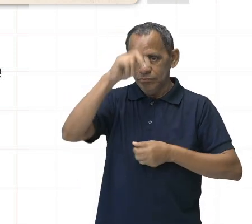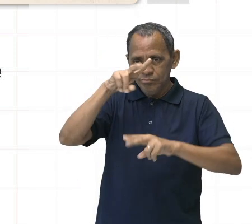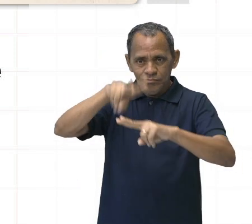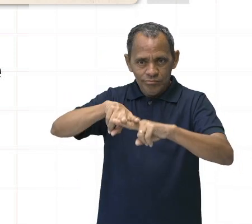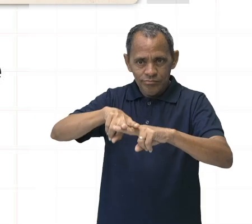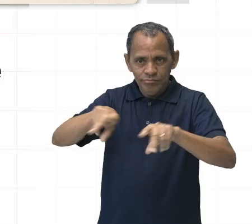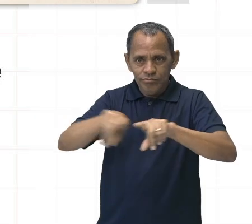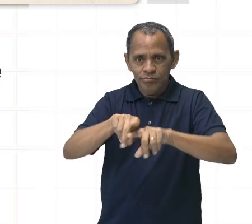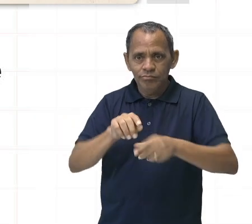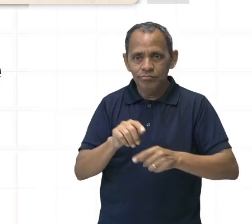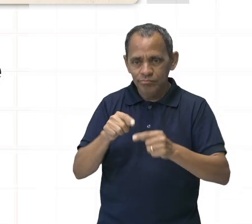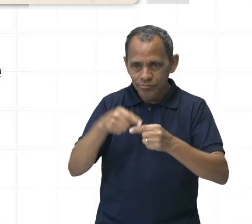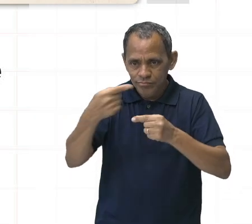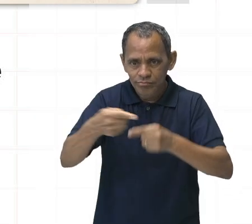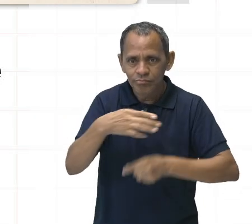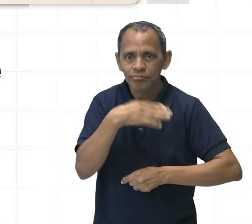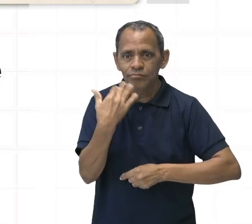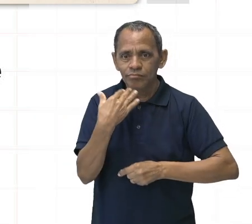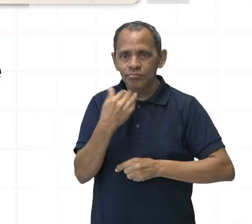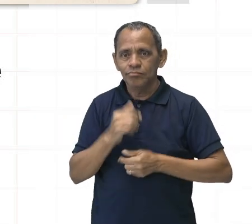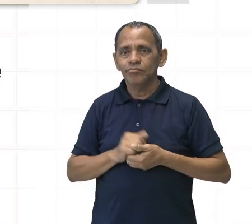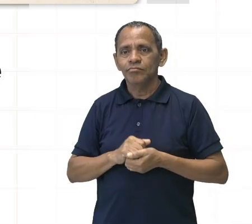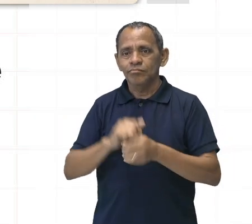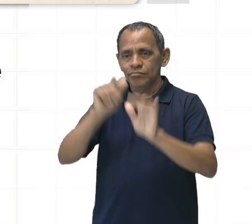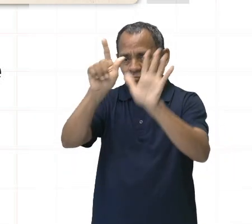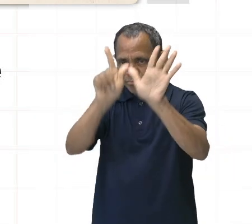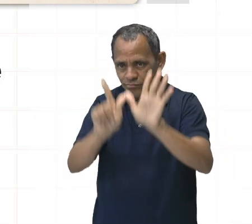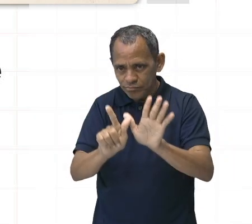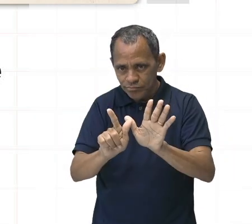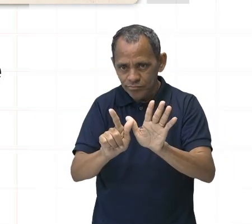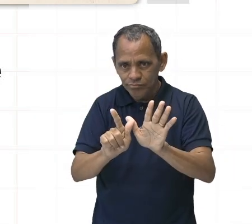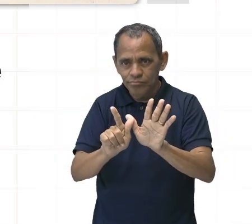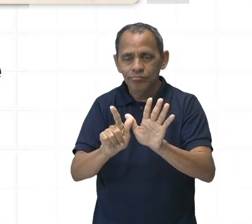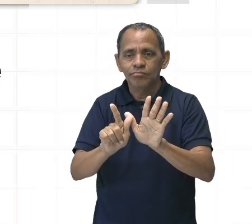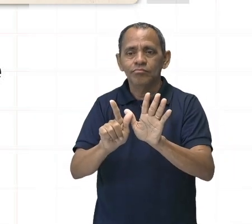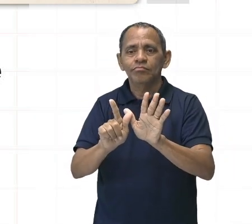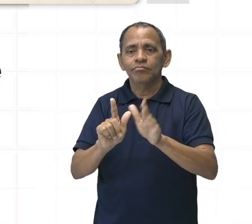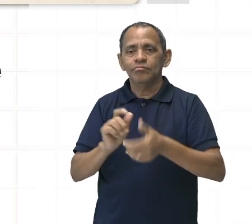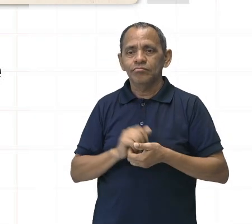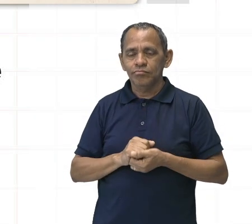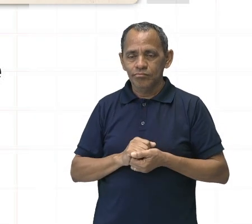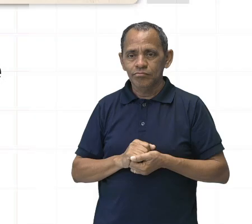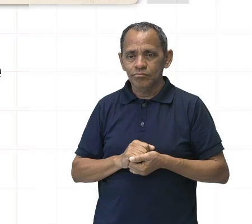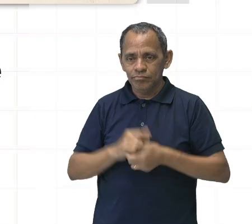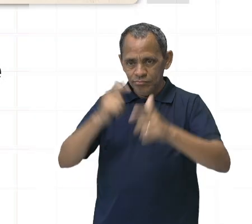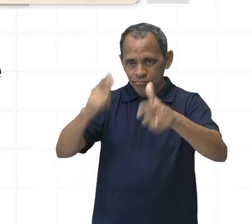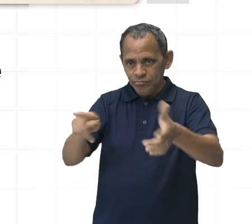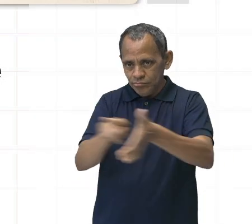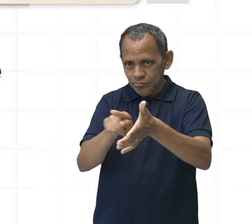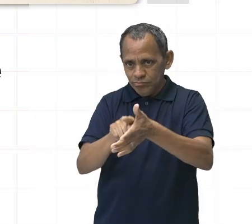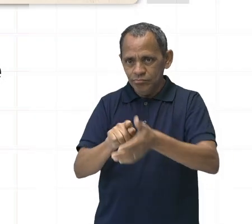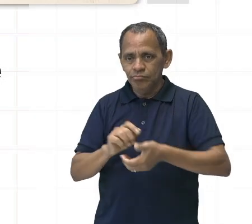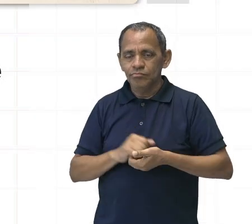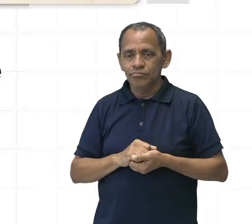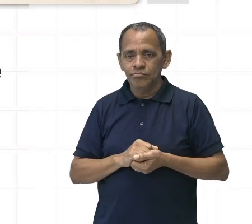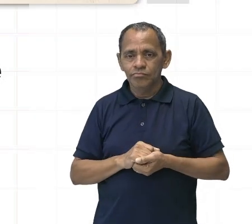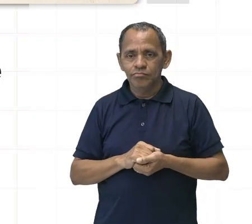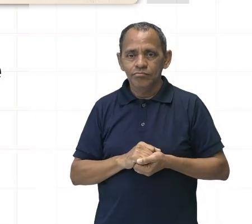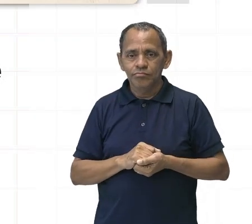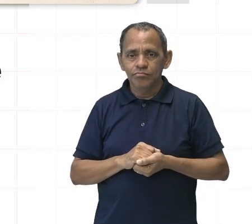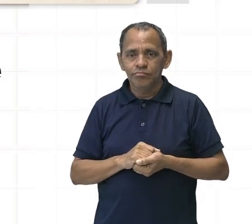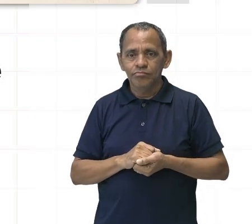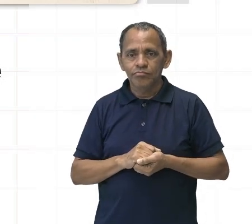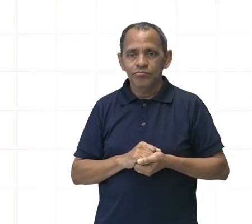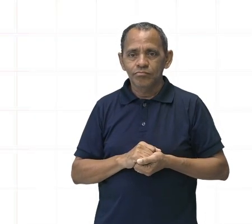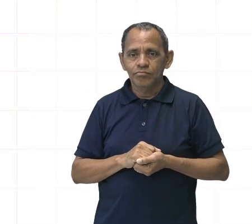Prestes, e posteriormente acabou sendo morta em uma câmara de gás, em um campo de concentração.